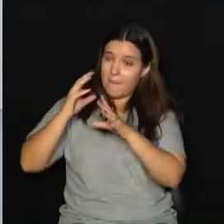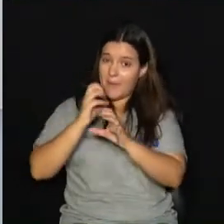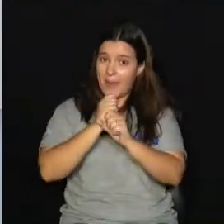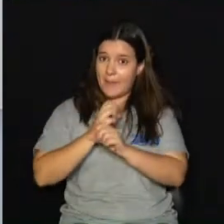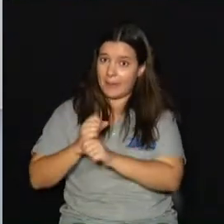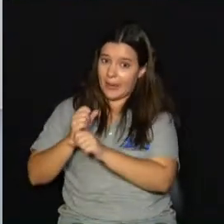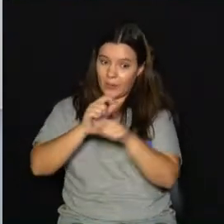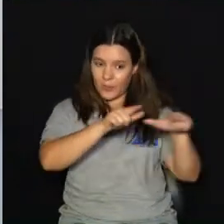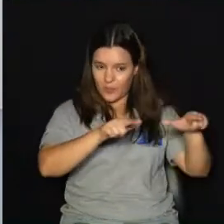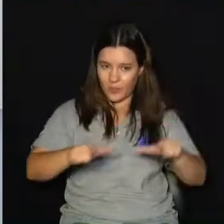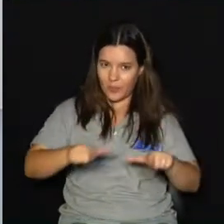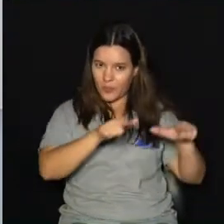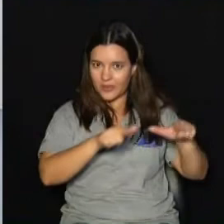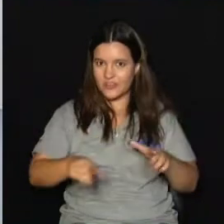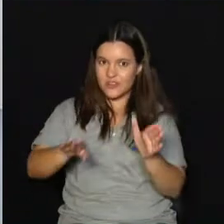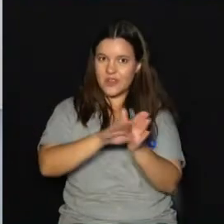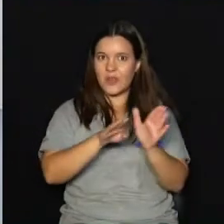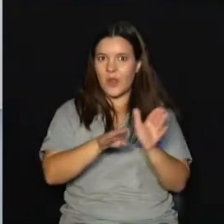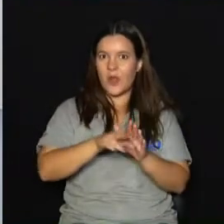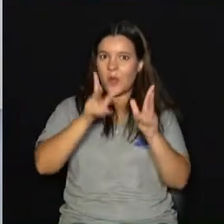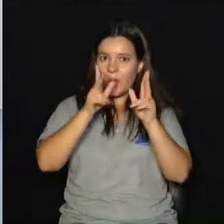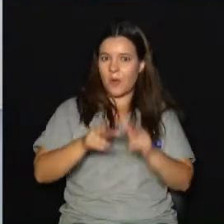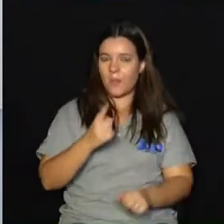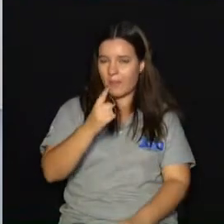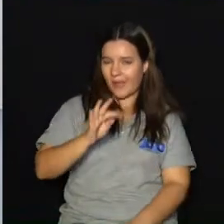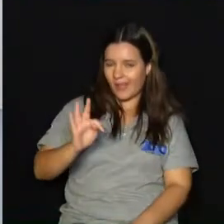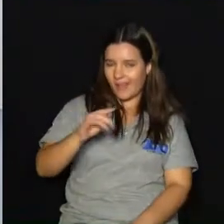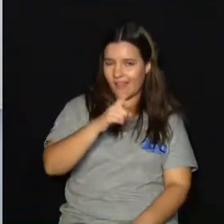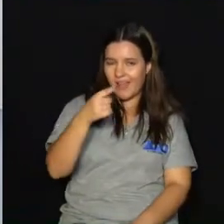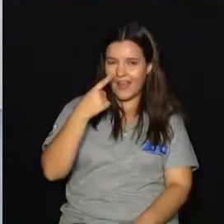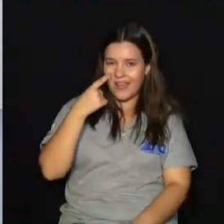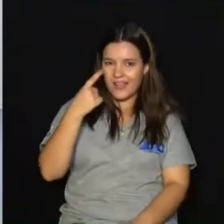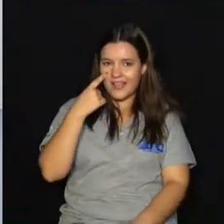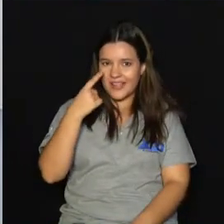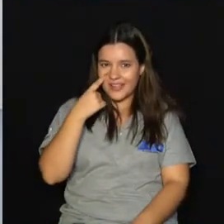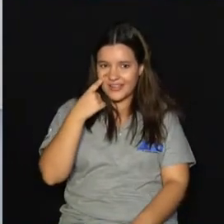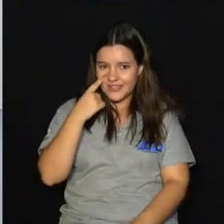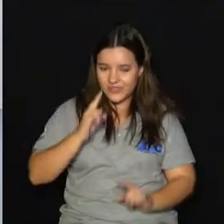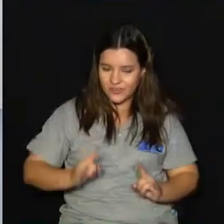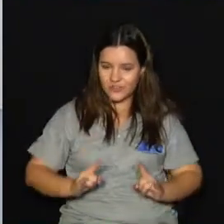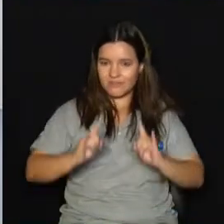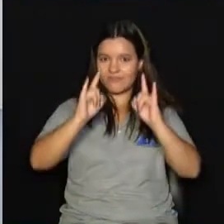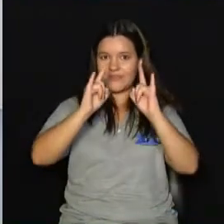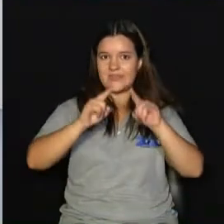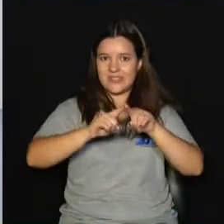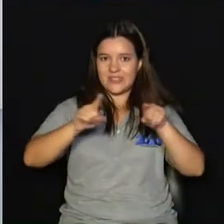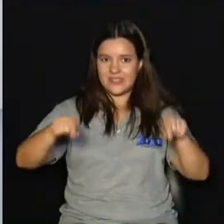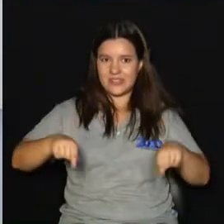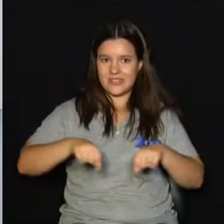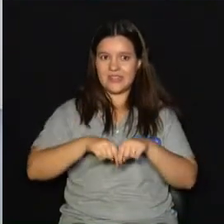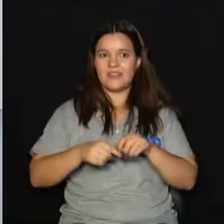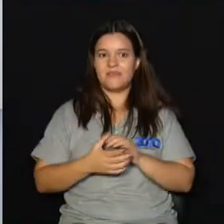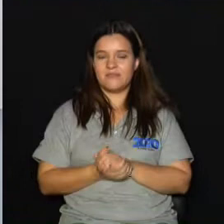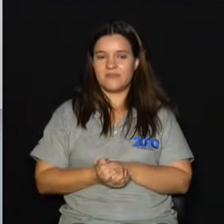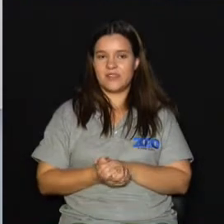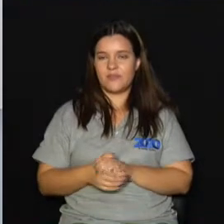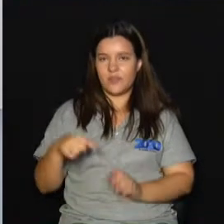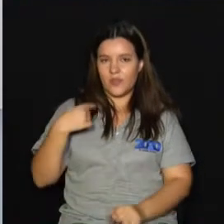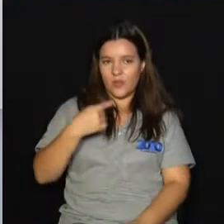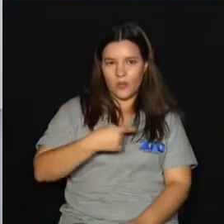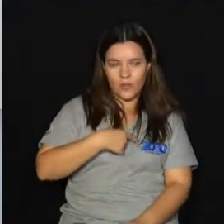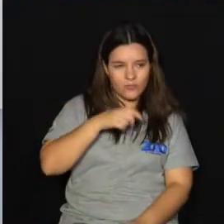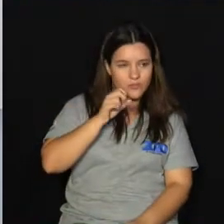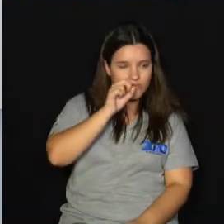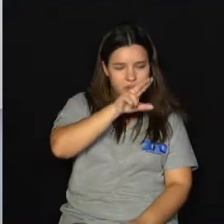chegando, igual o primeiro turno. Você que acompanhou já sabe, dentro da sala no Palácio da Justiça, e a gente observa aí